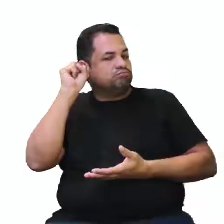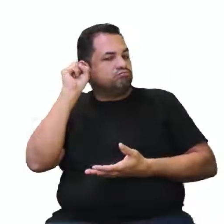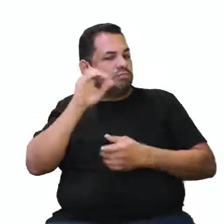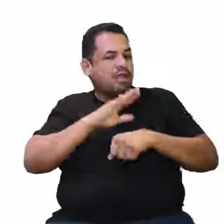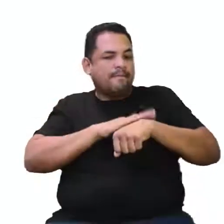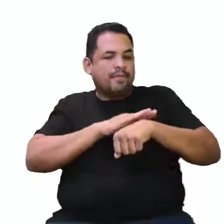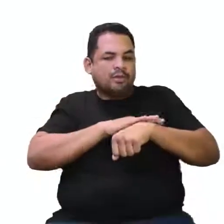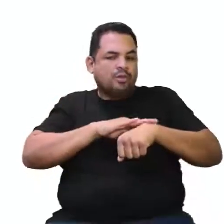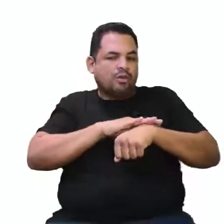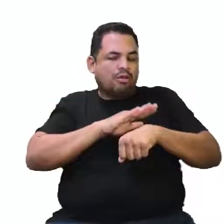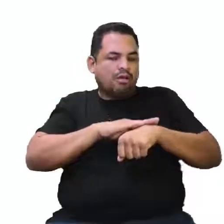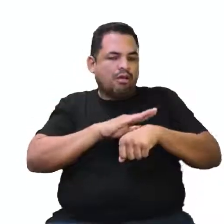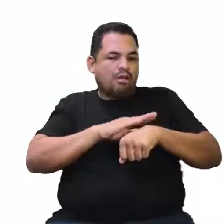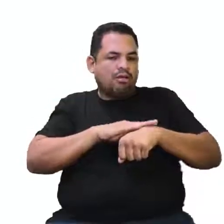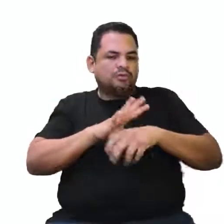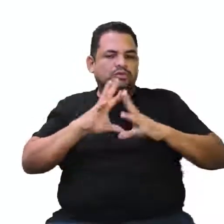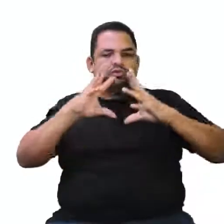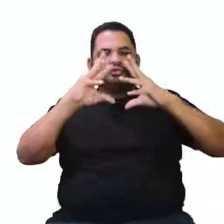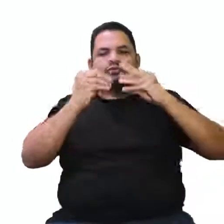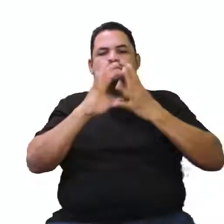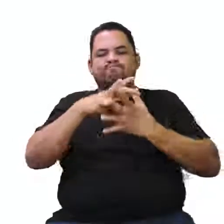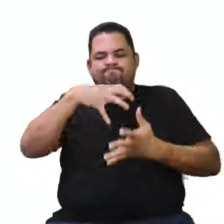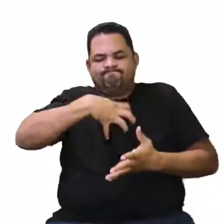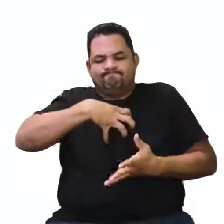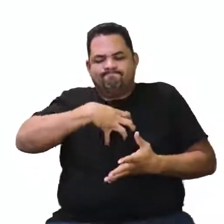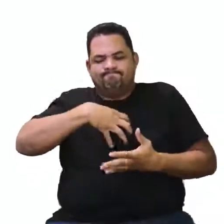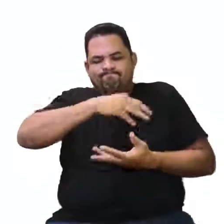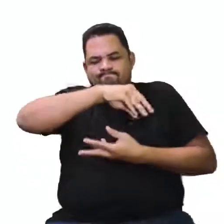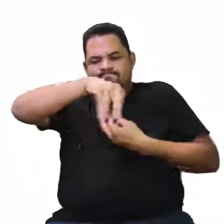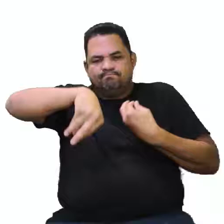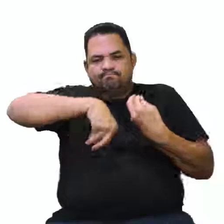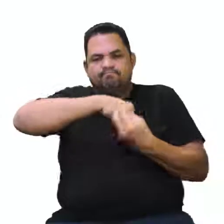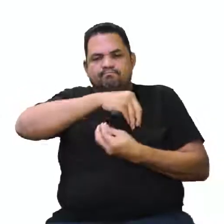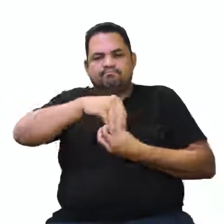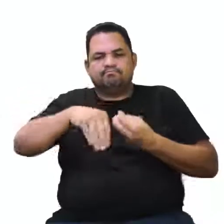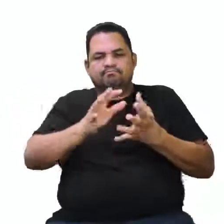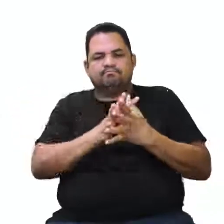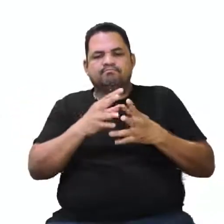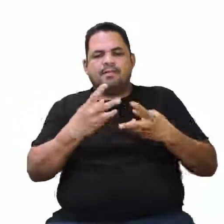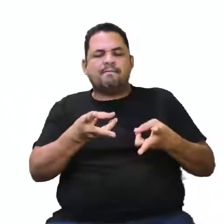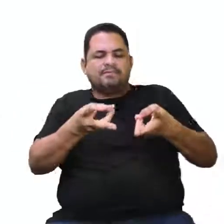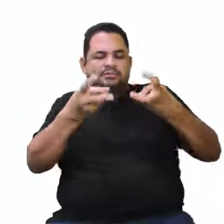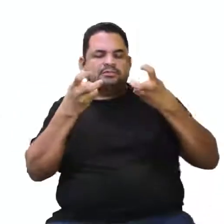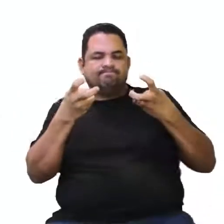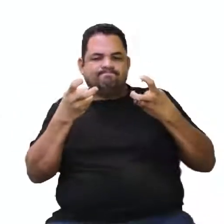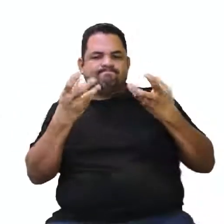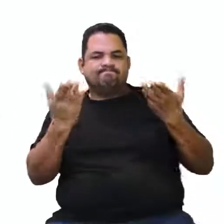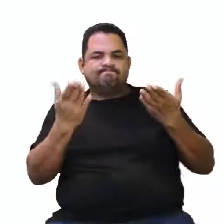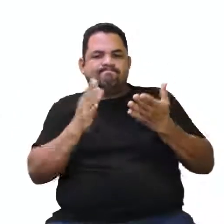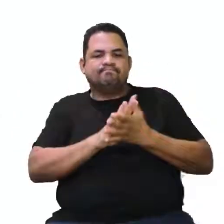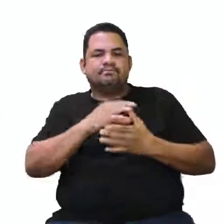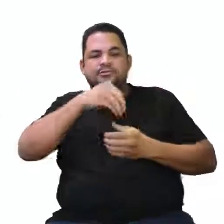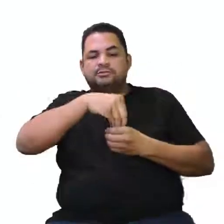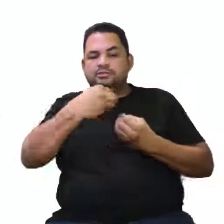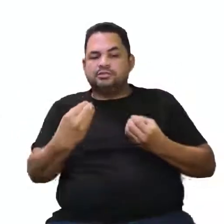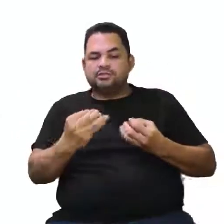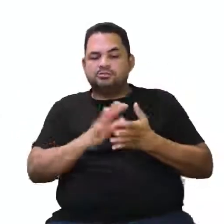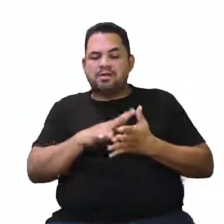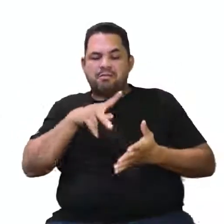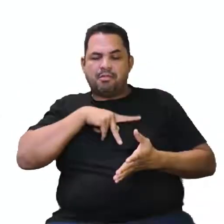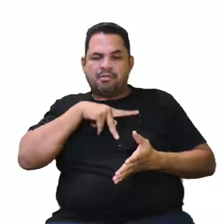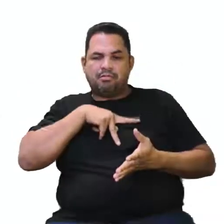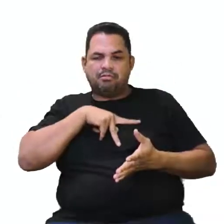meu tato, né? Então, todos os sentidos aí, eles estão envolvidos nessa minha percepção externa de mim